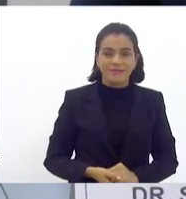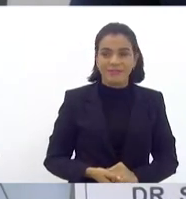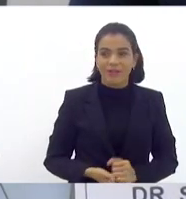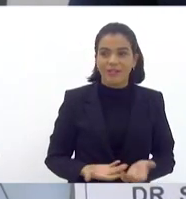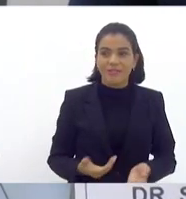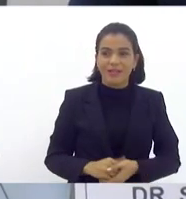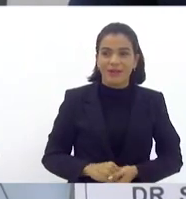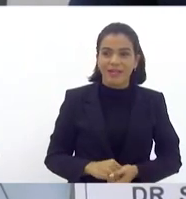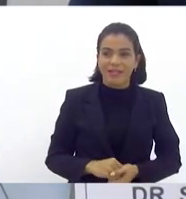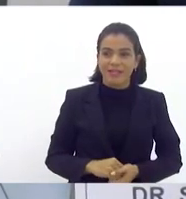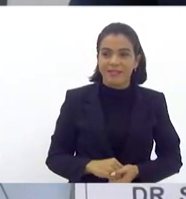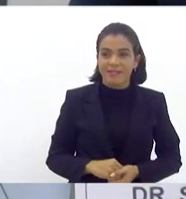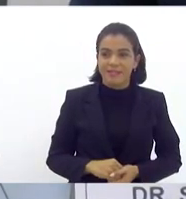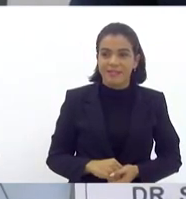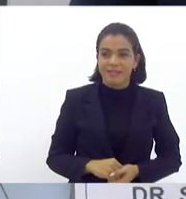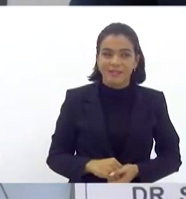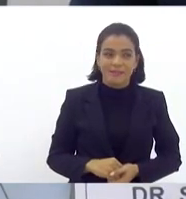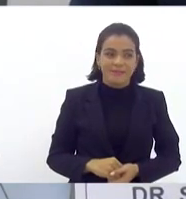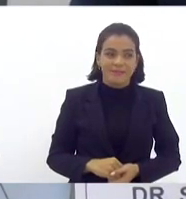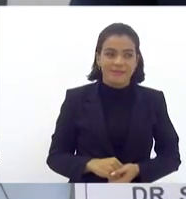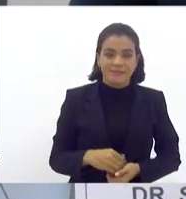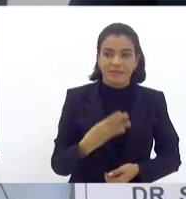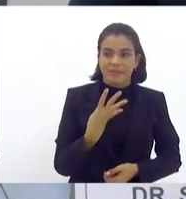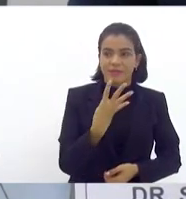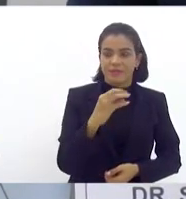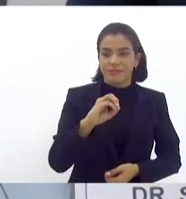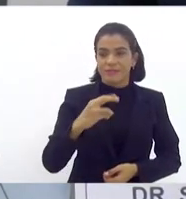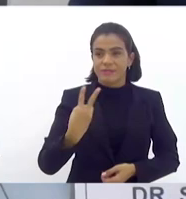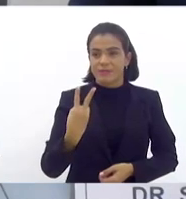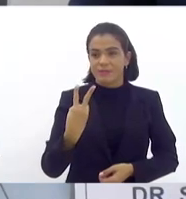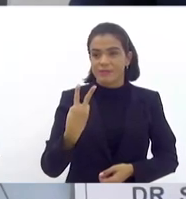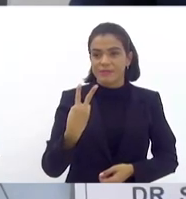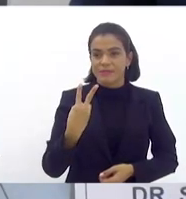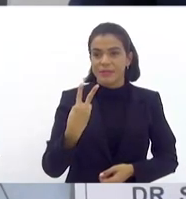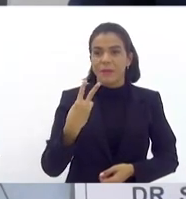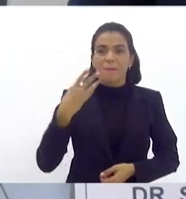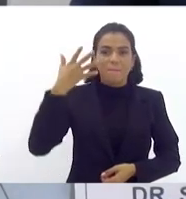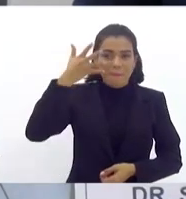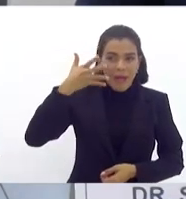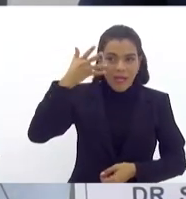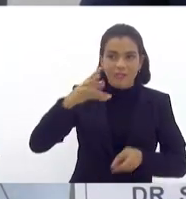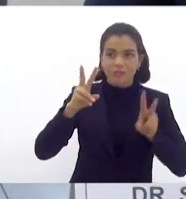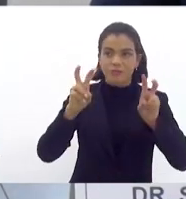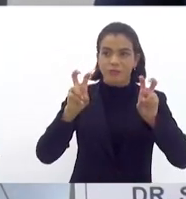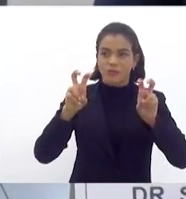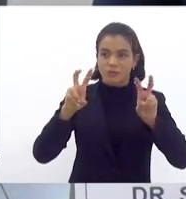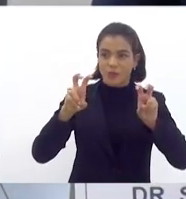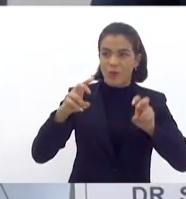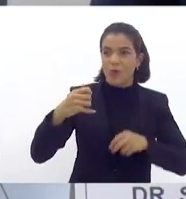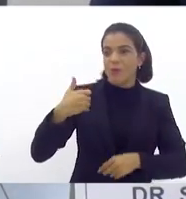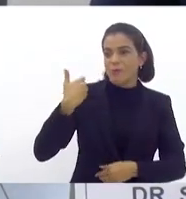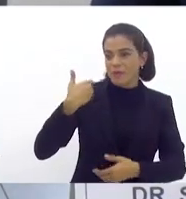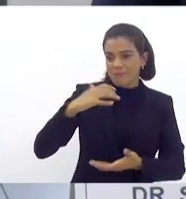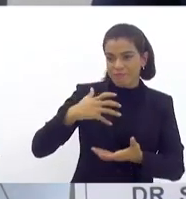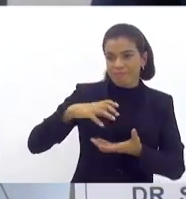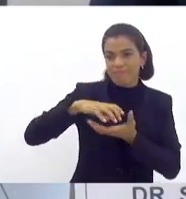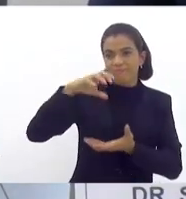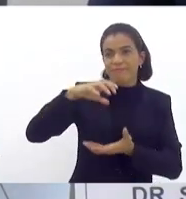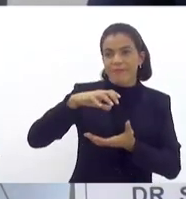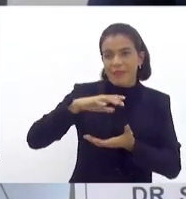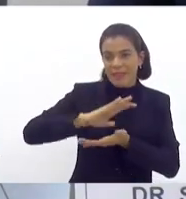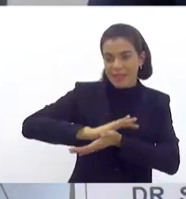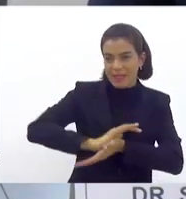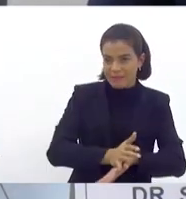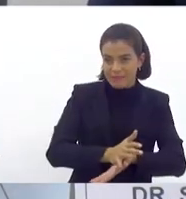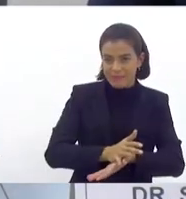do Rio de Janeiro ofereçam aos seus funcionários anualmente palestras sobre o tema etarismo. Ele definiu o que é empresa não de